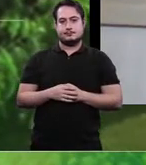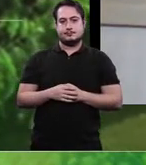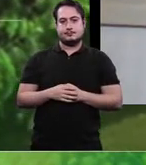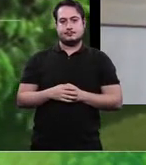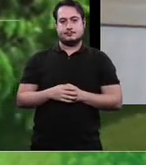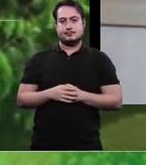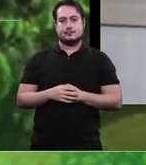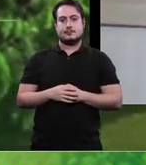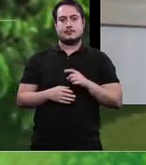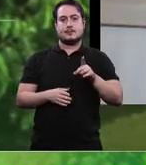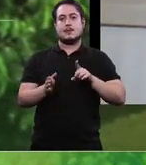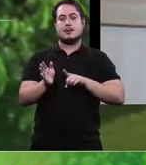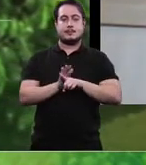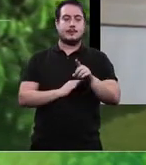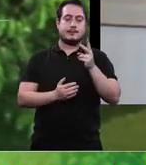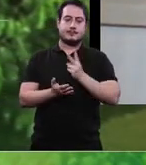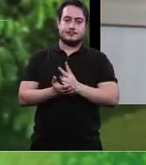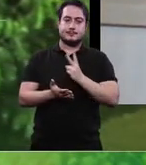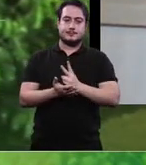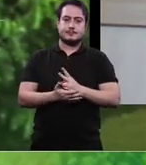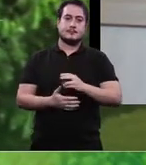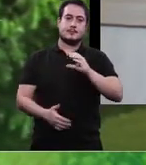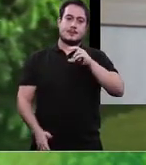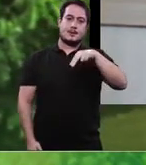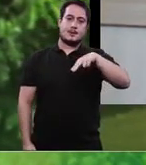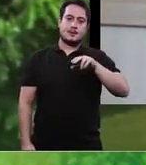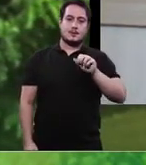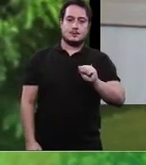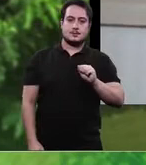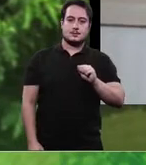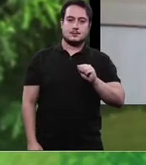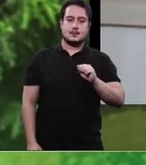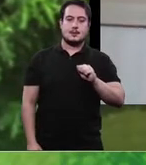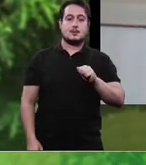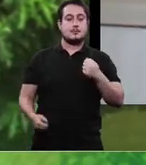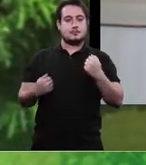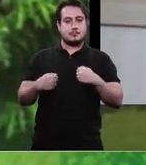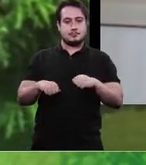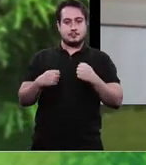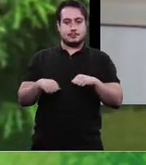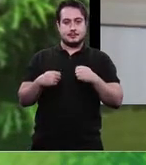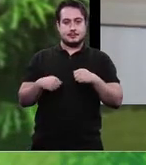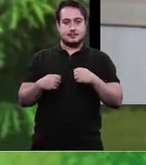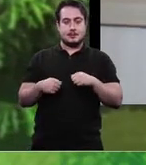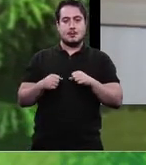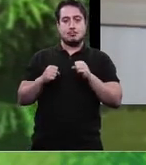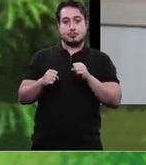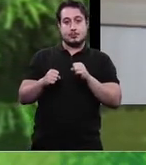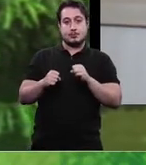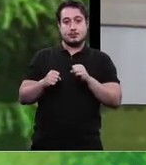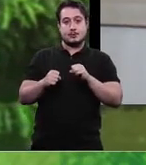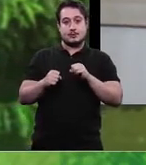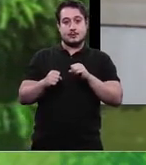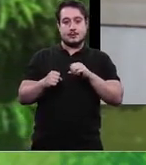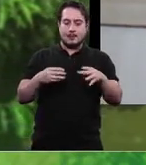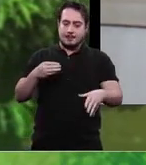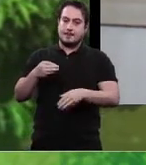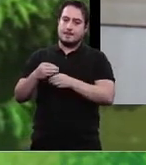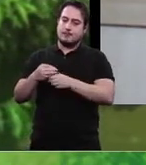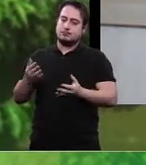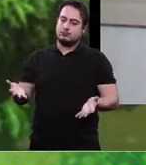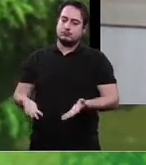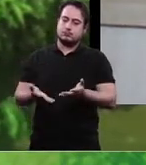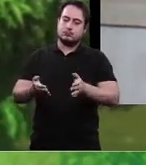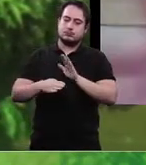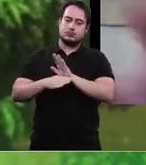a pergunta é a mesma, né? A CNA não deveria, não deve, não pode, além de toda essa